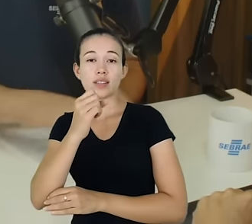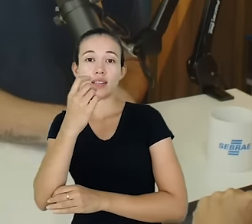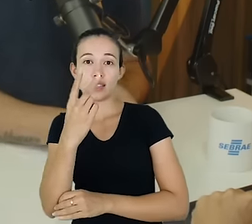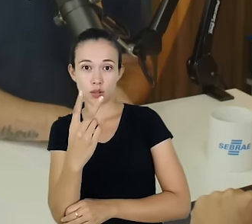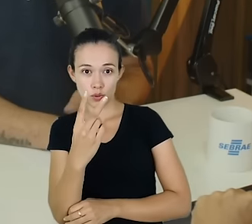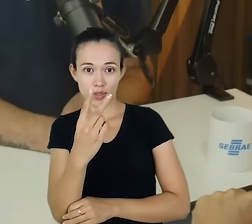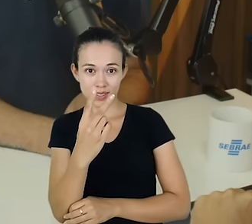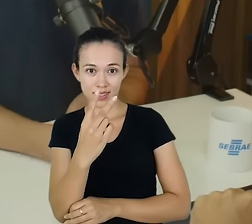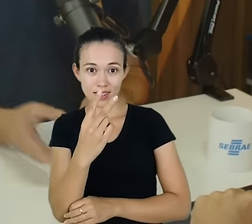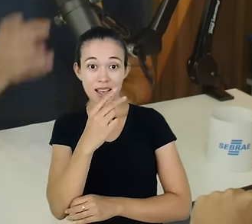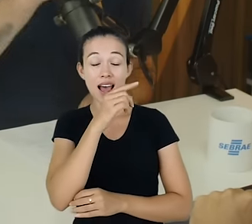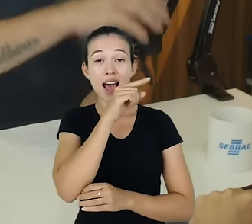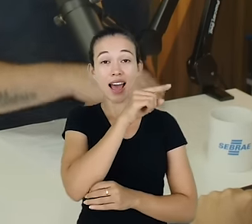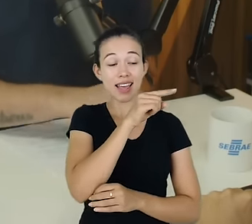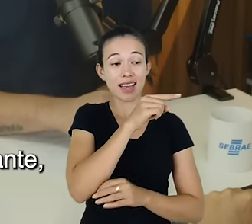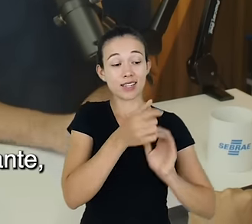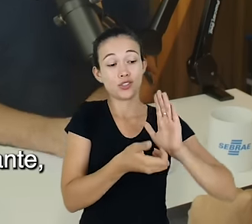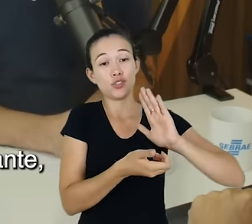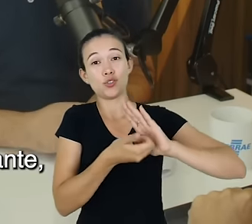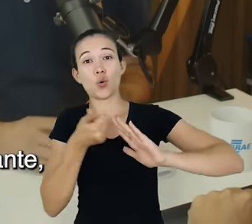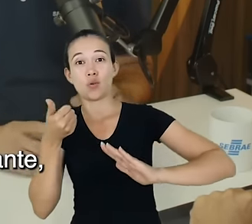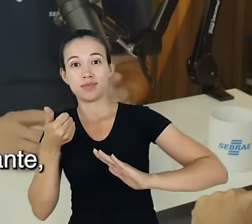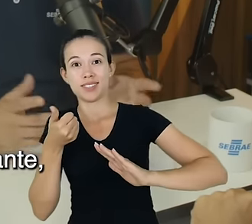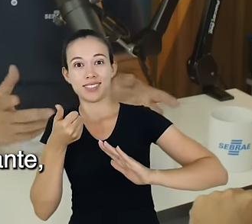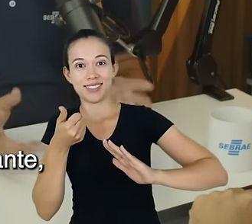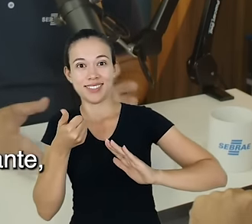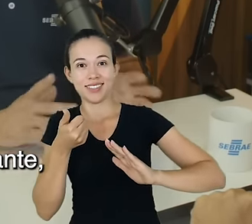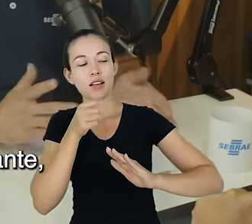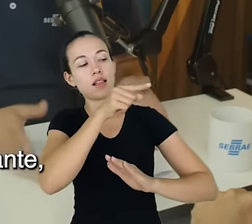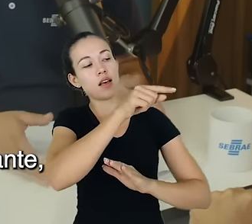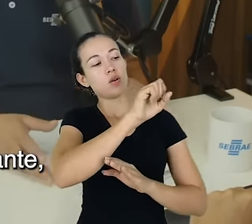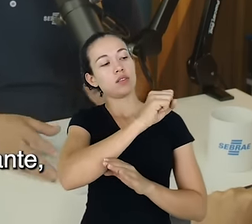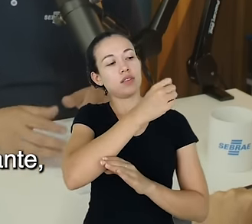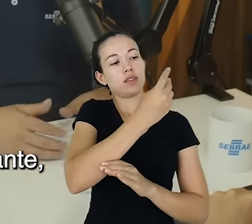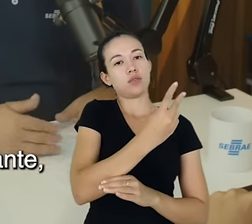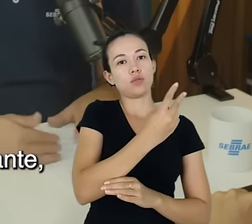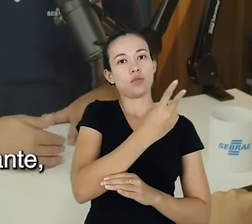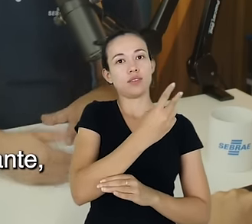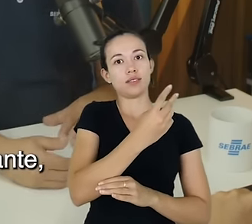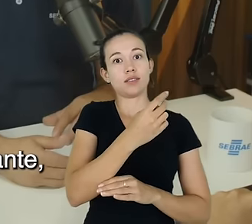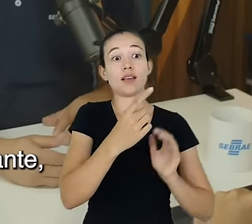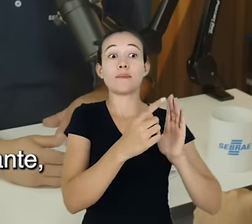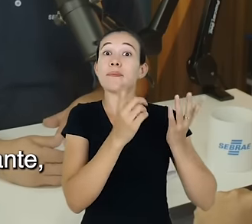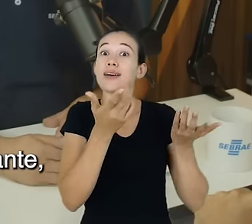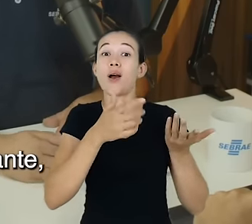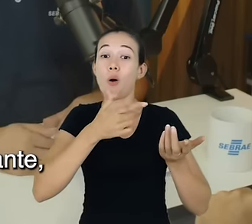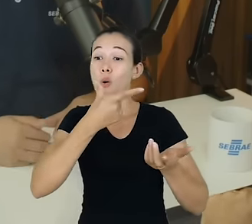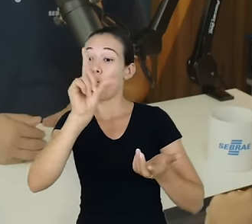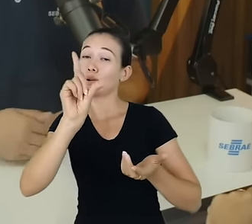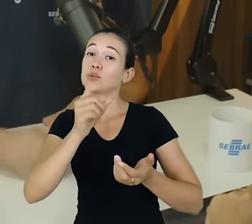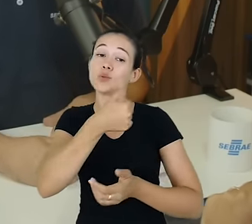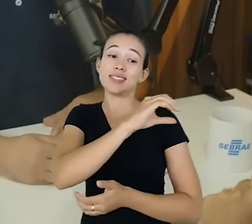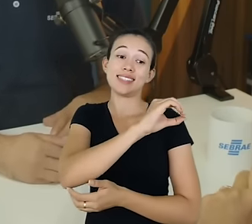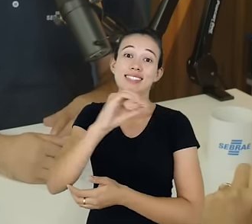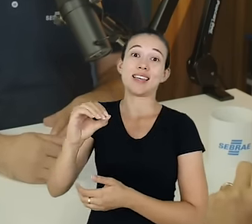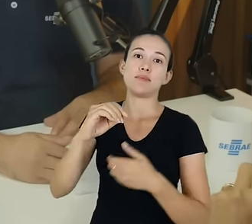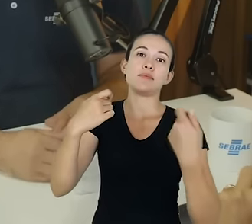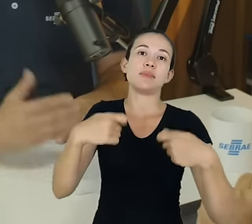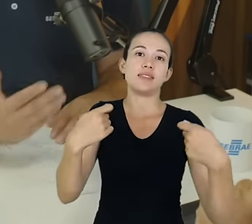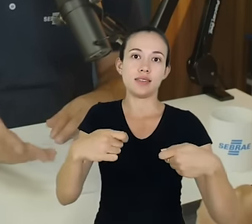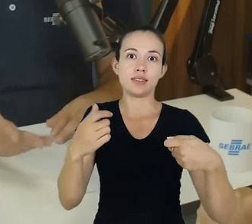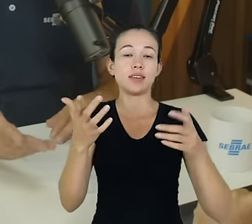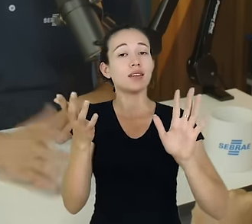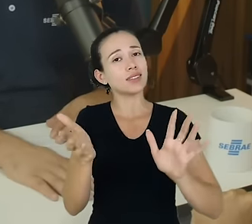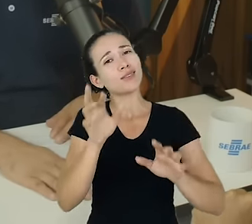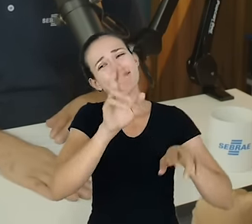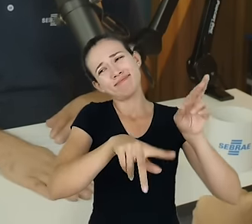descontava o PIS desses 82 ao invés do 100 então o preenchimento é muito importante Varia muito do contador de vocês vocês vão ficar bem atentos a isso